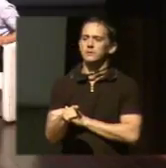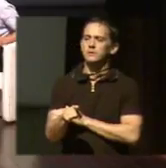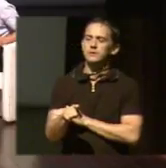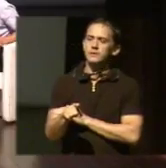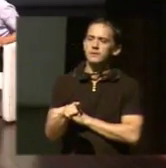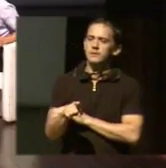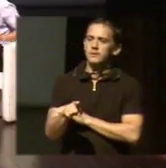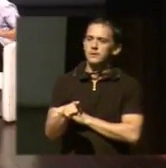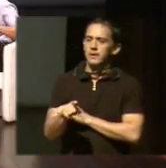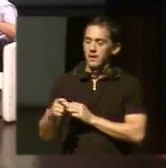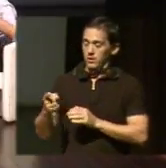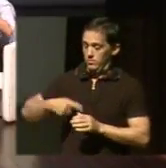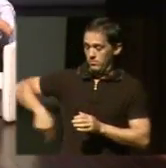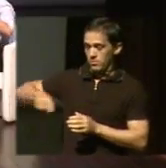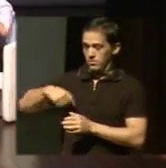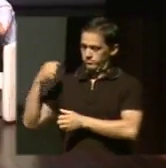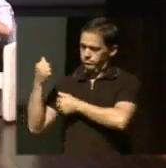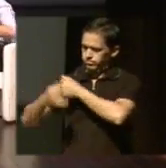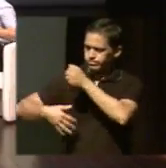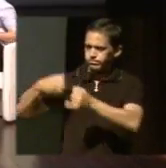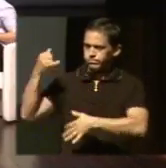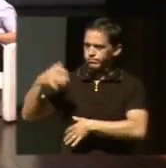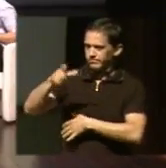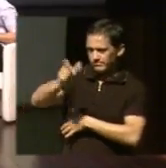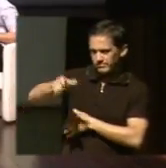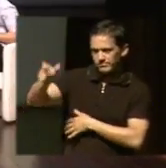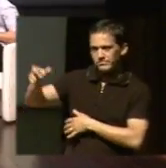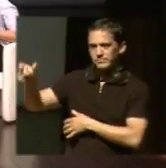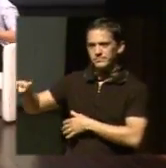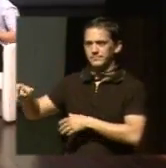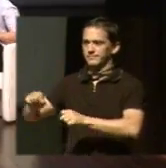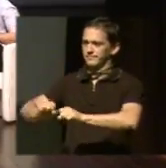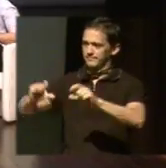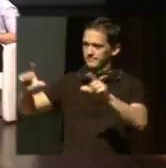colocou até aqui, essas imagens que são veiculadas, né, nesse